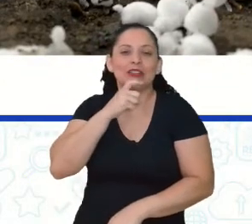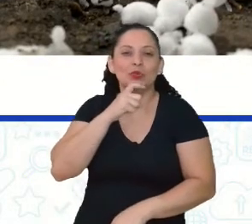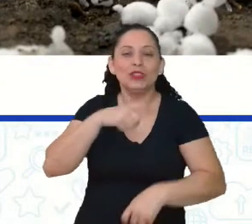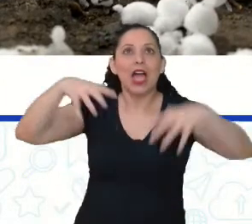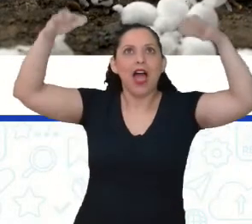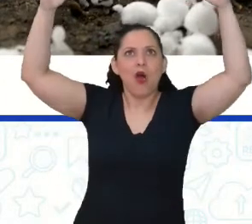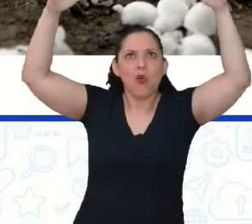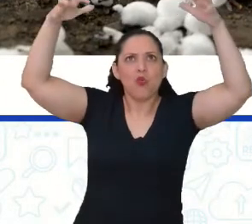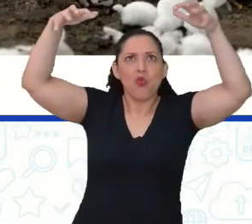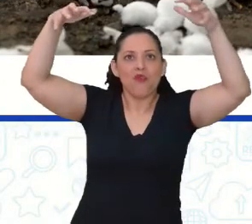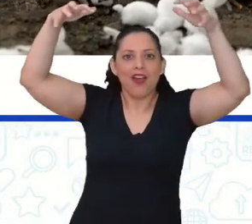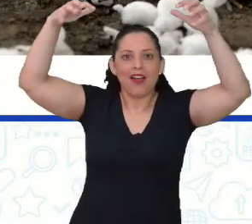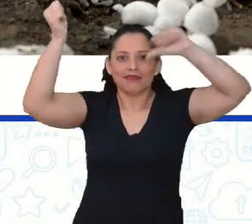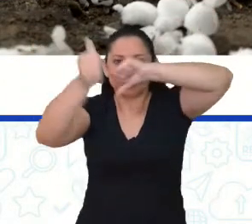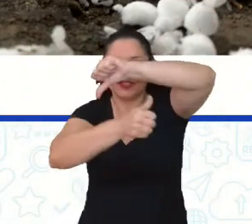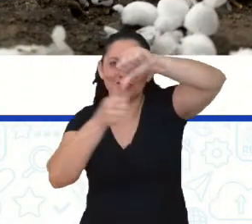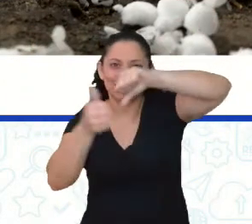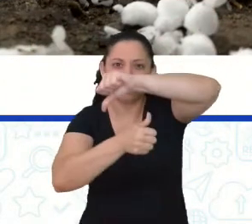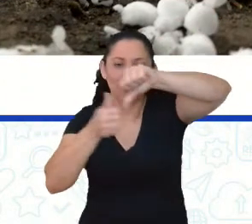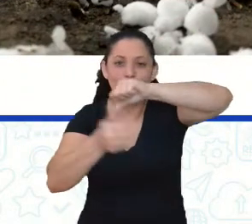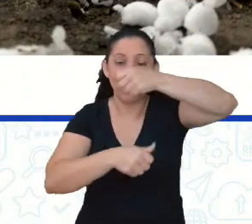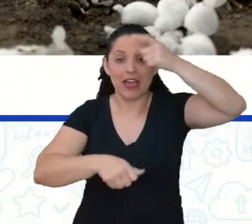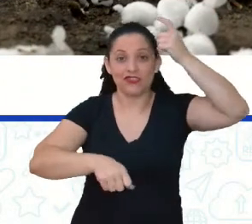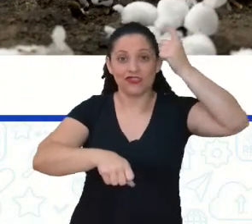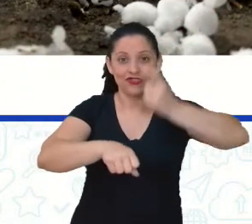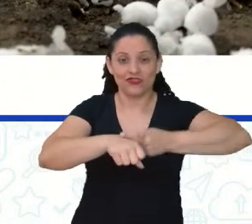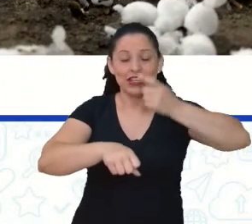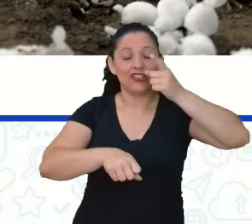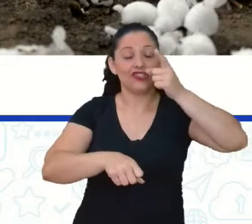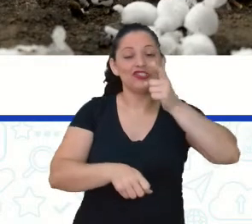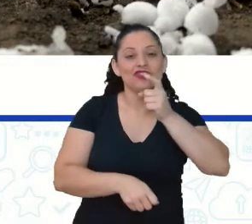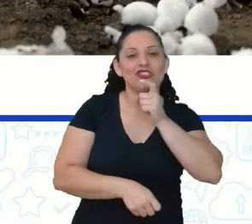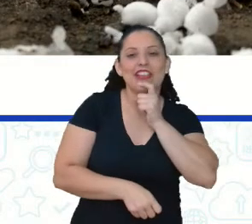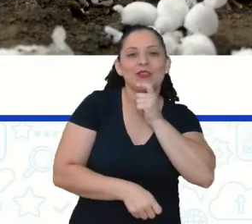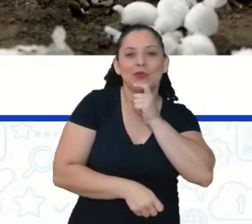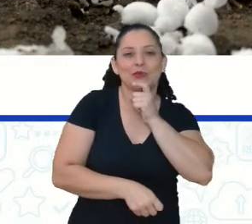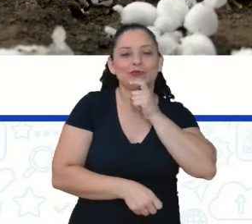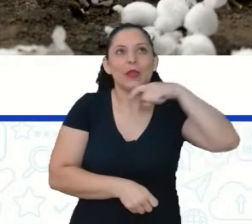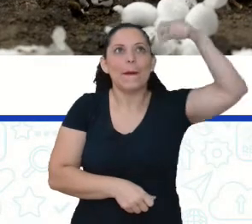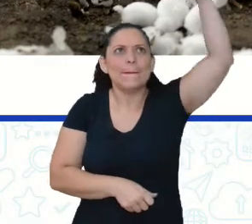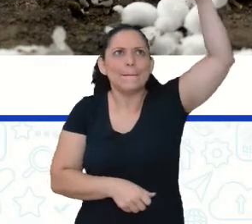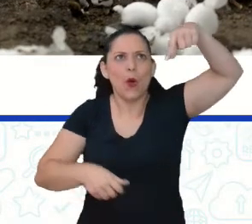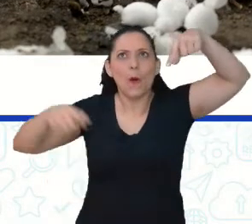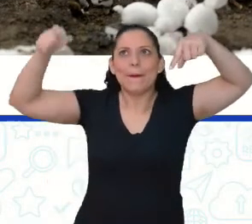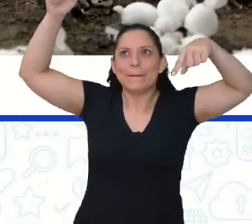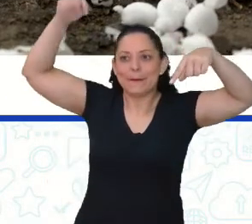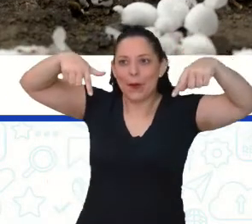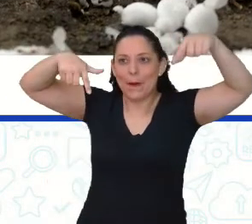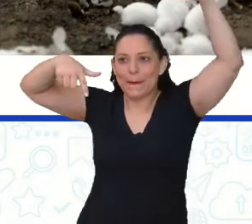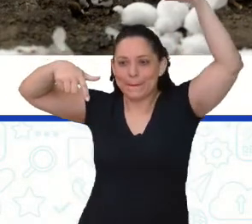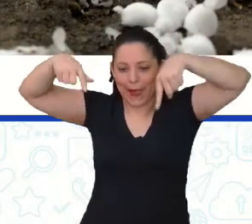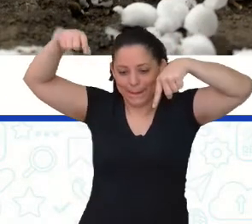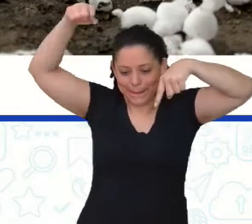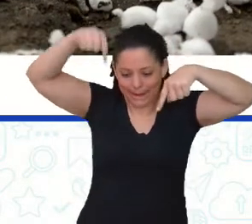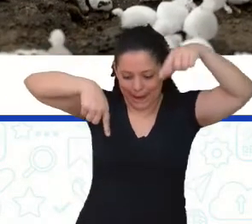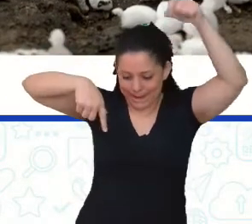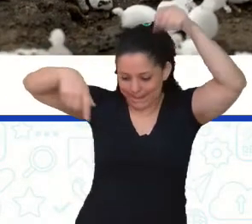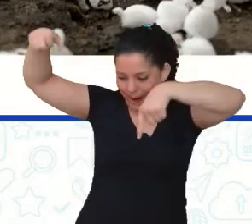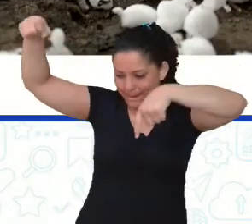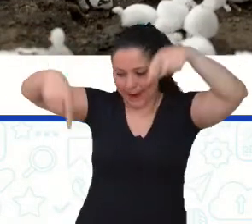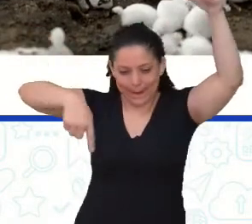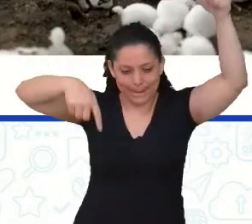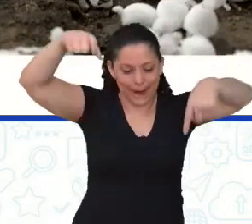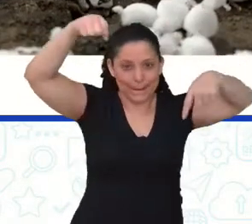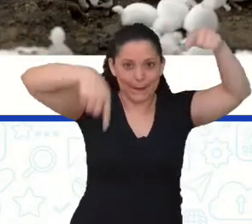essa chuva ela não desce de forma líquida, ela desce já congeladinha. Então são várias pedrinhas